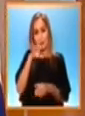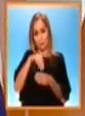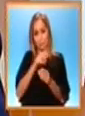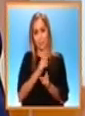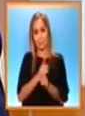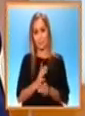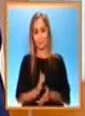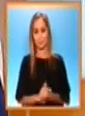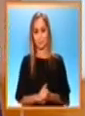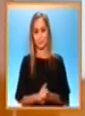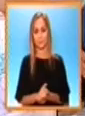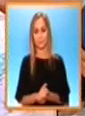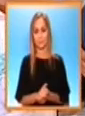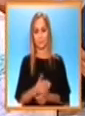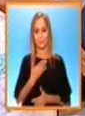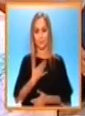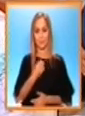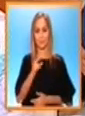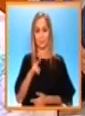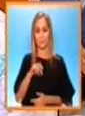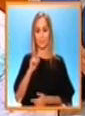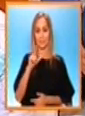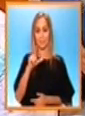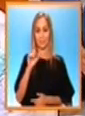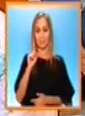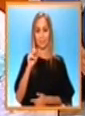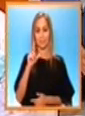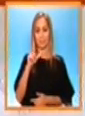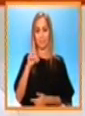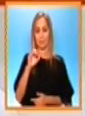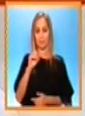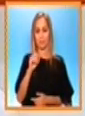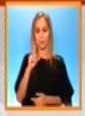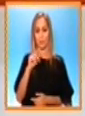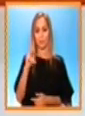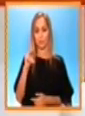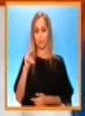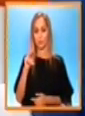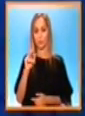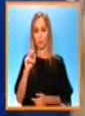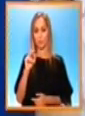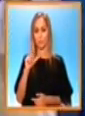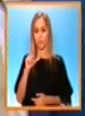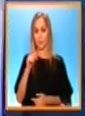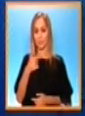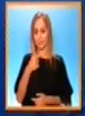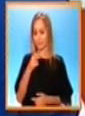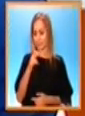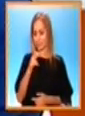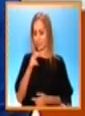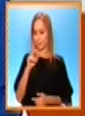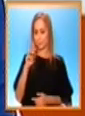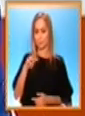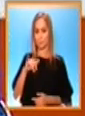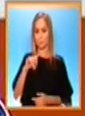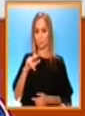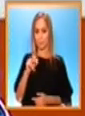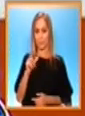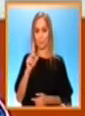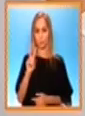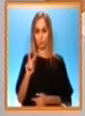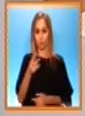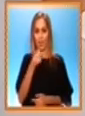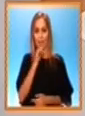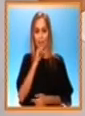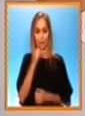também vá. São família. Então é o Daniel Galvão e é o Walter Mira. E, portanto, também são família. Estamos todos em família. E cantam também? Cantam